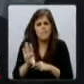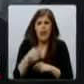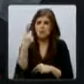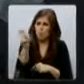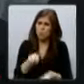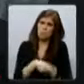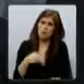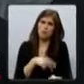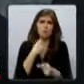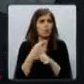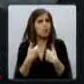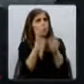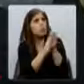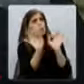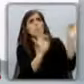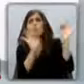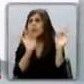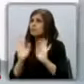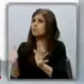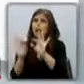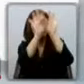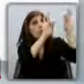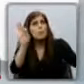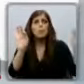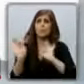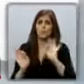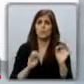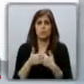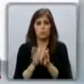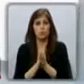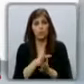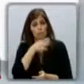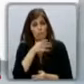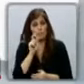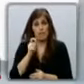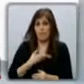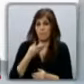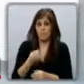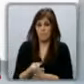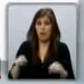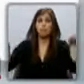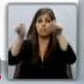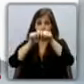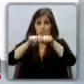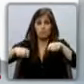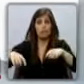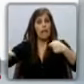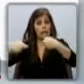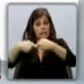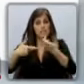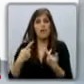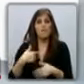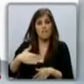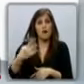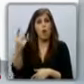mês uma vez que fisicamente A linha está instalado está instalada e diz a EDP e a ligação vai ser feita